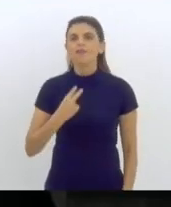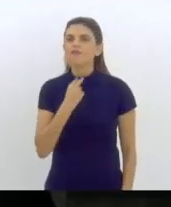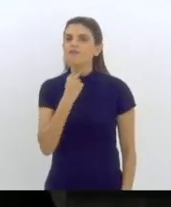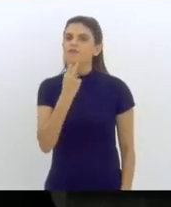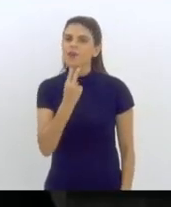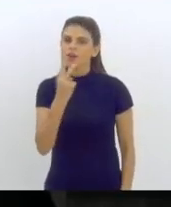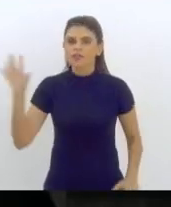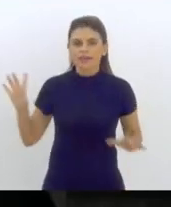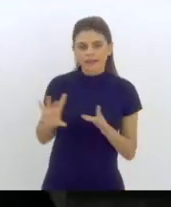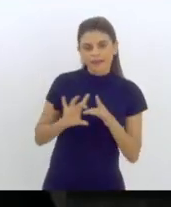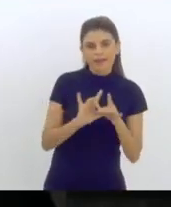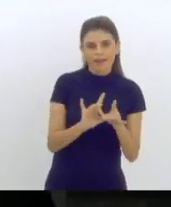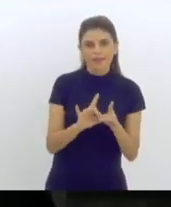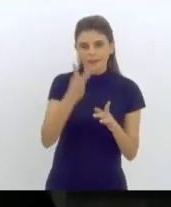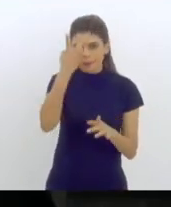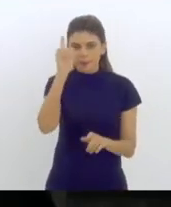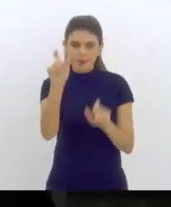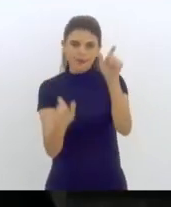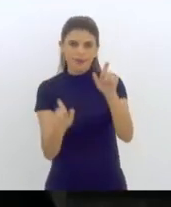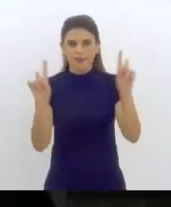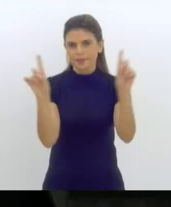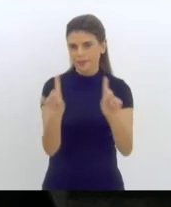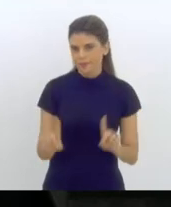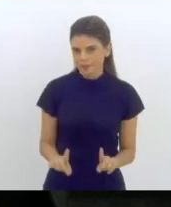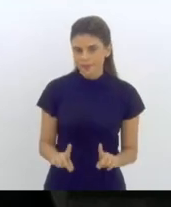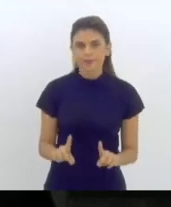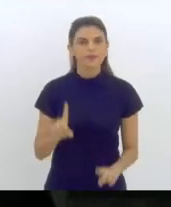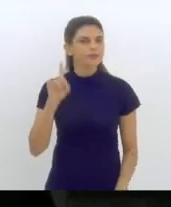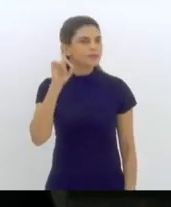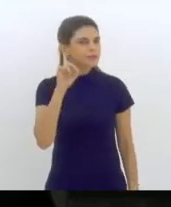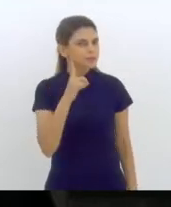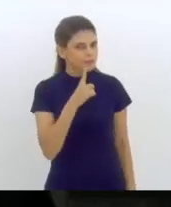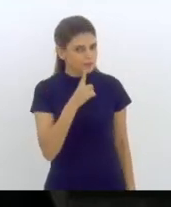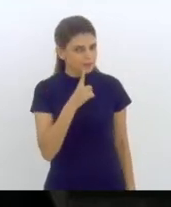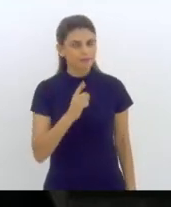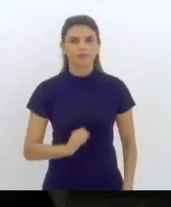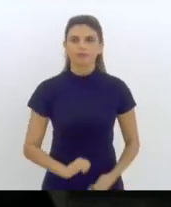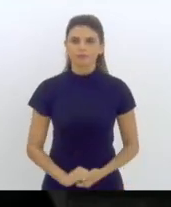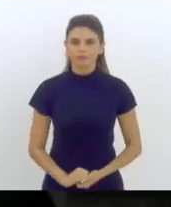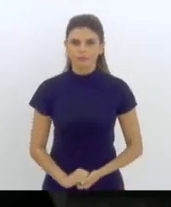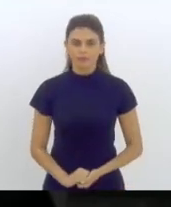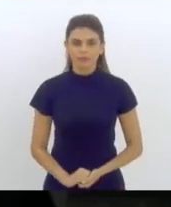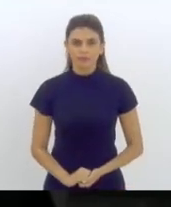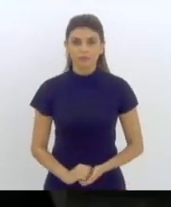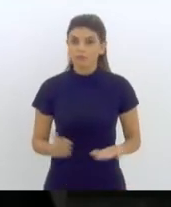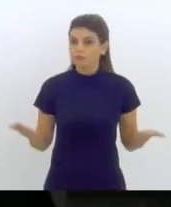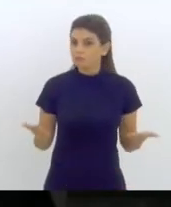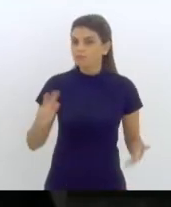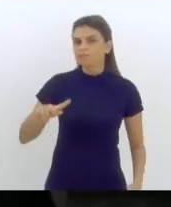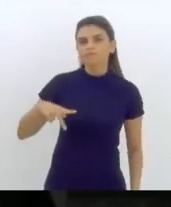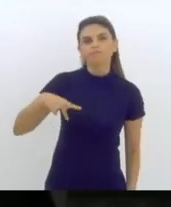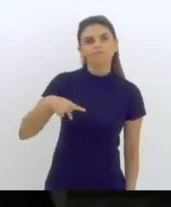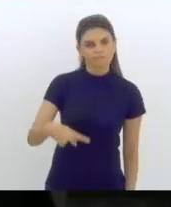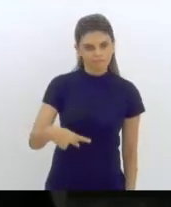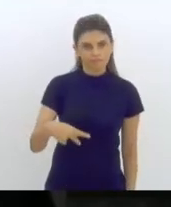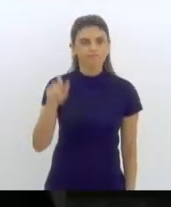aos deficientes auditivos. Senhora Presidente,